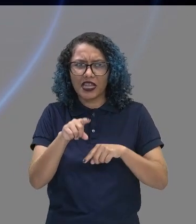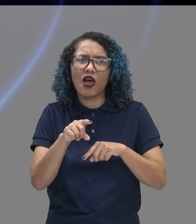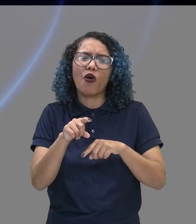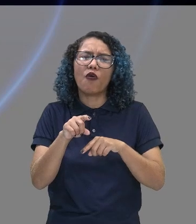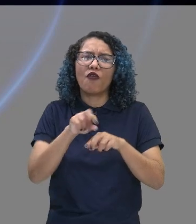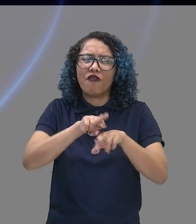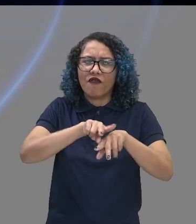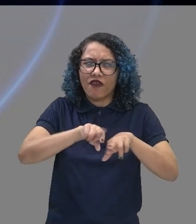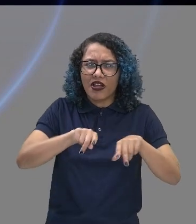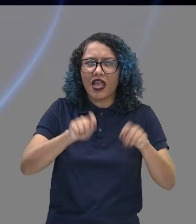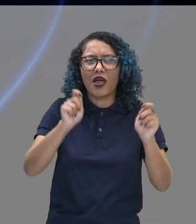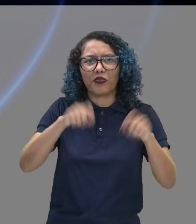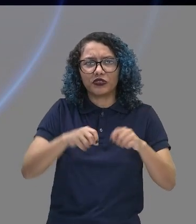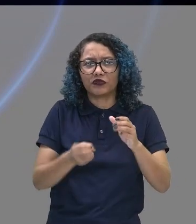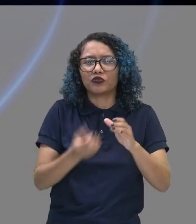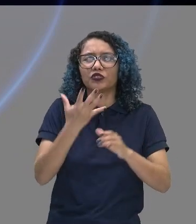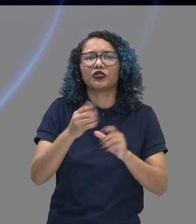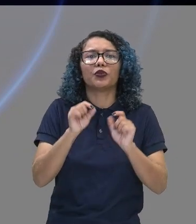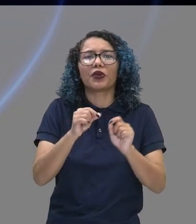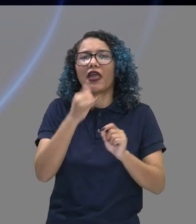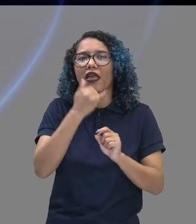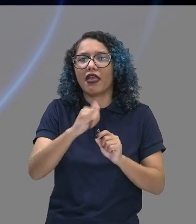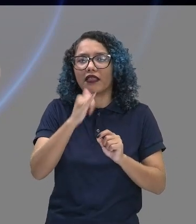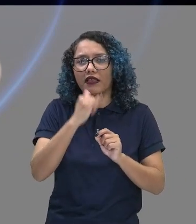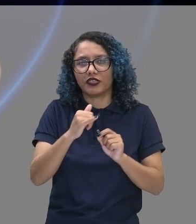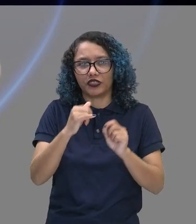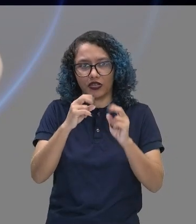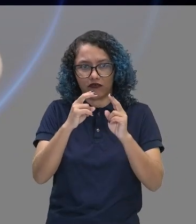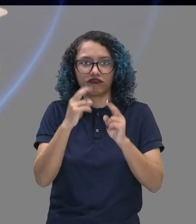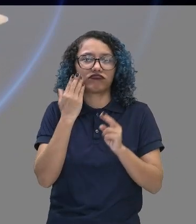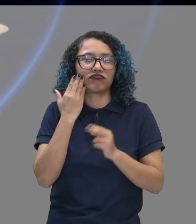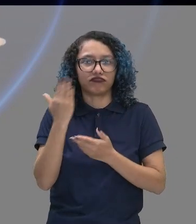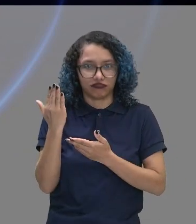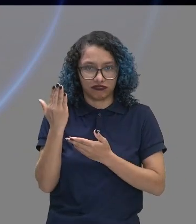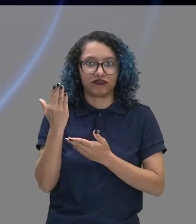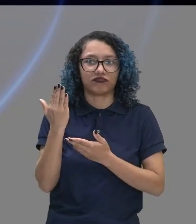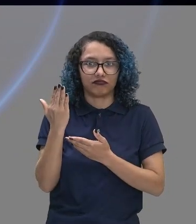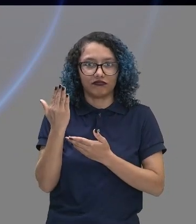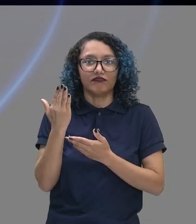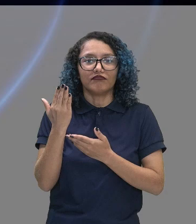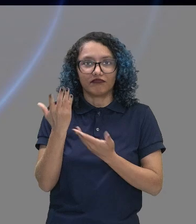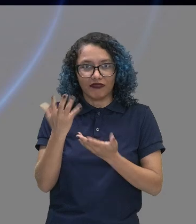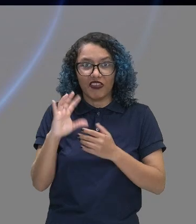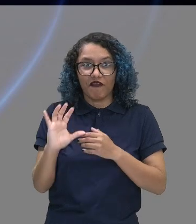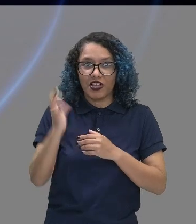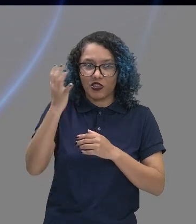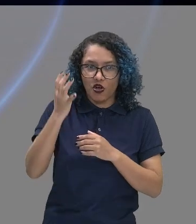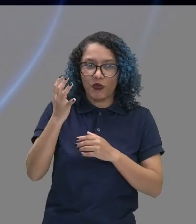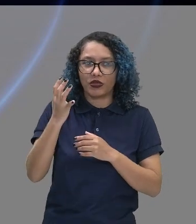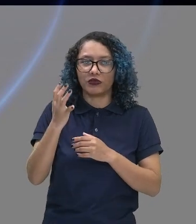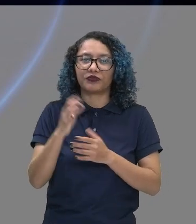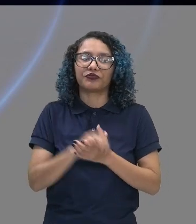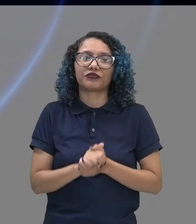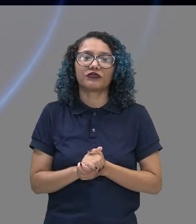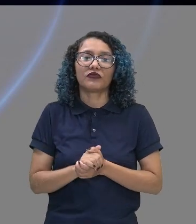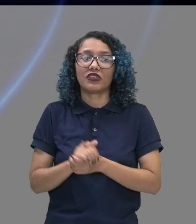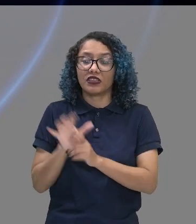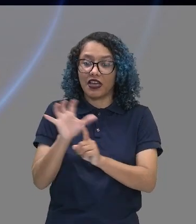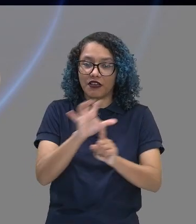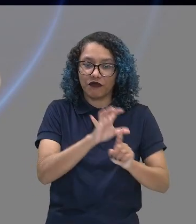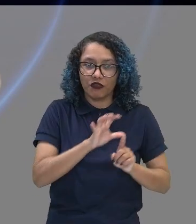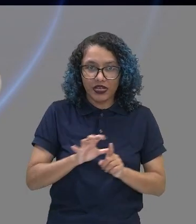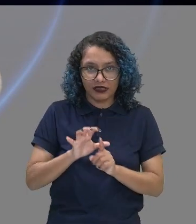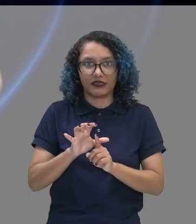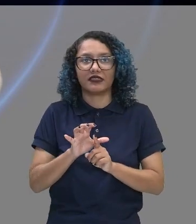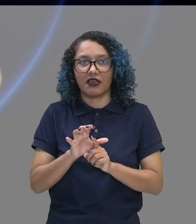surgimento de uma corrente elétrica. E este fenômeno da indução eletromagnética foi